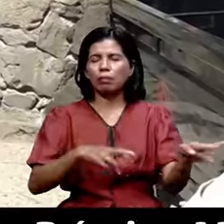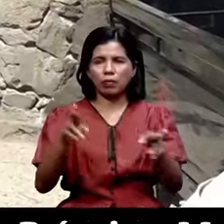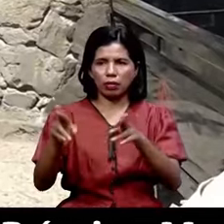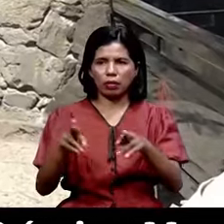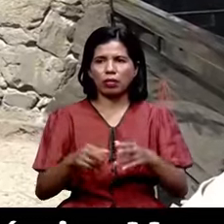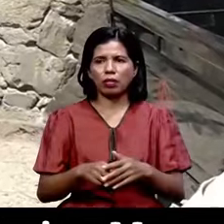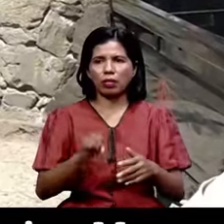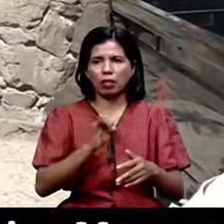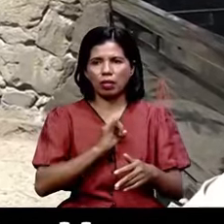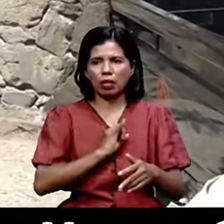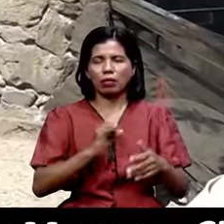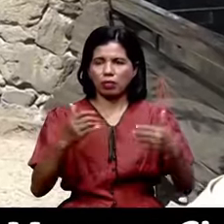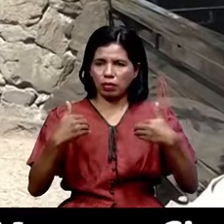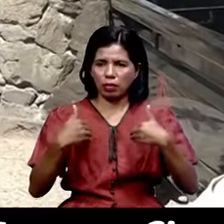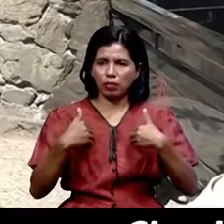Hau ia